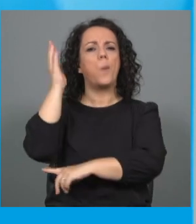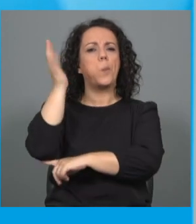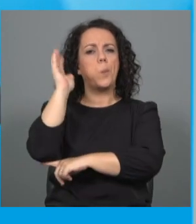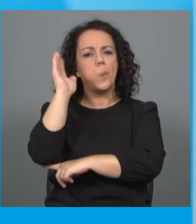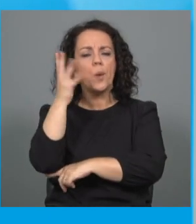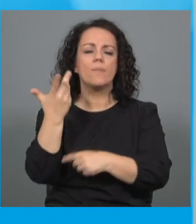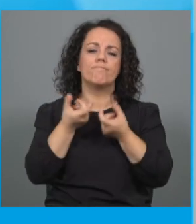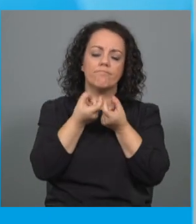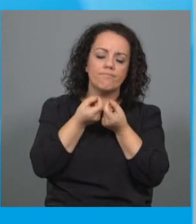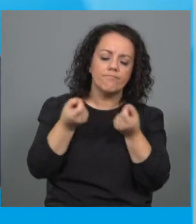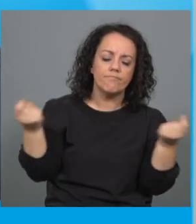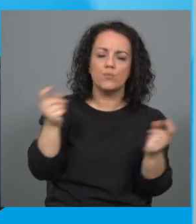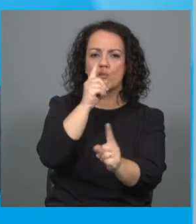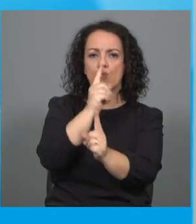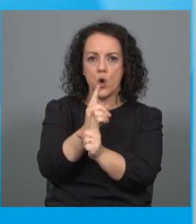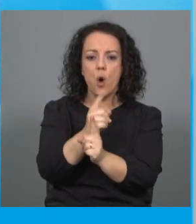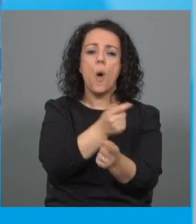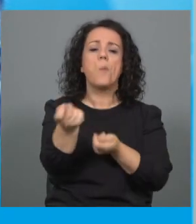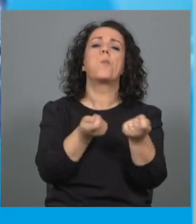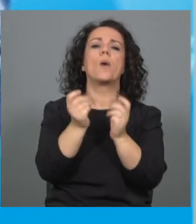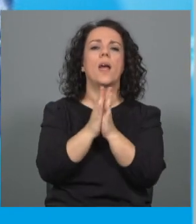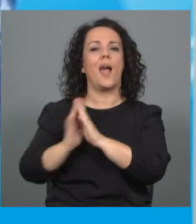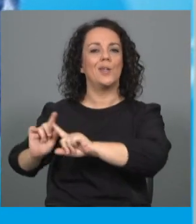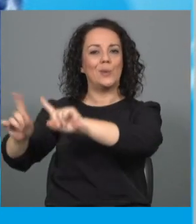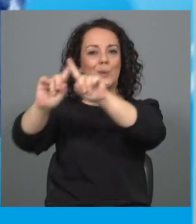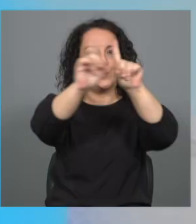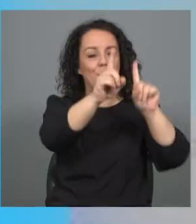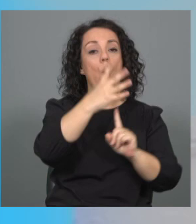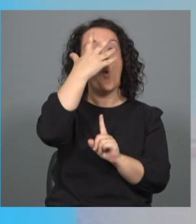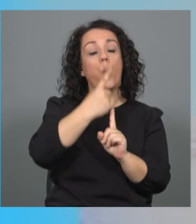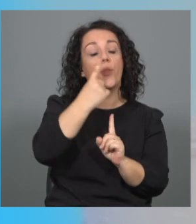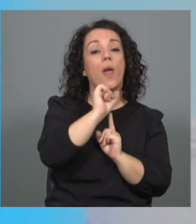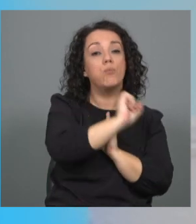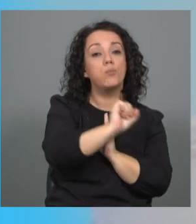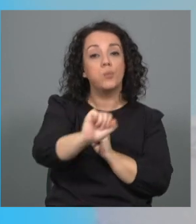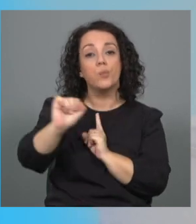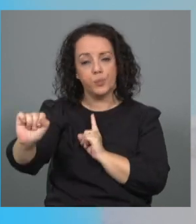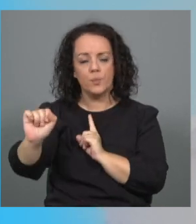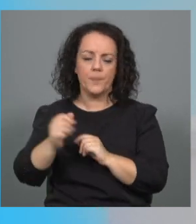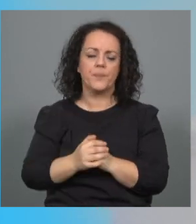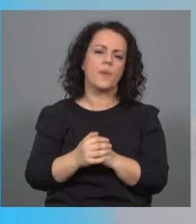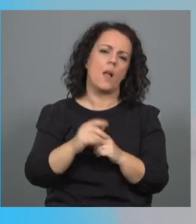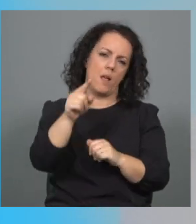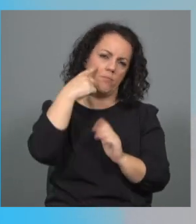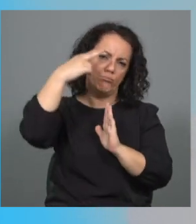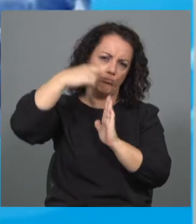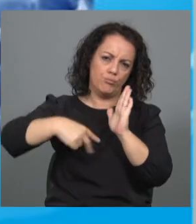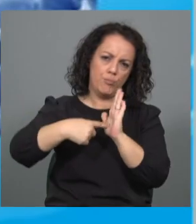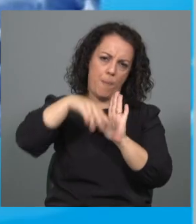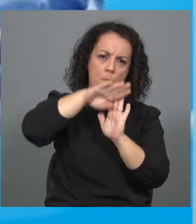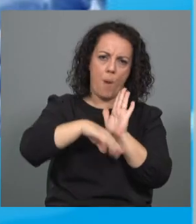oração, todas elas promovidas por diversas dioceses, em cada um dos dias, que se encontra depois, como podemos ver no